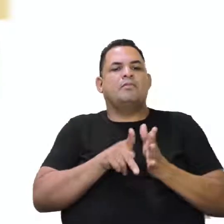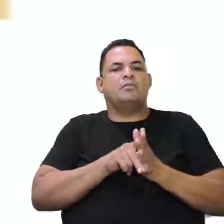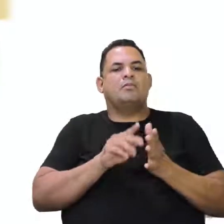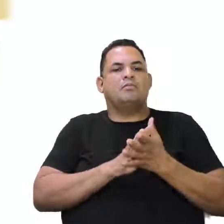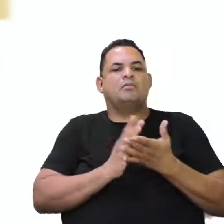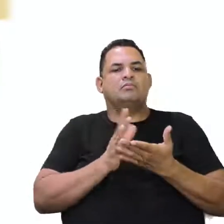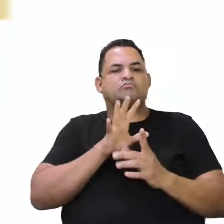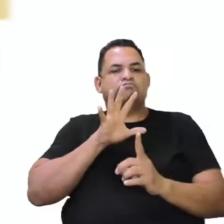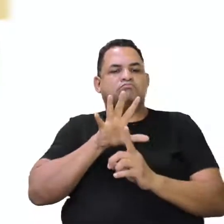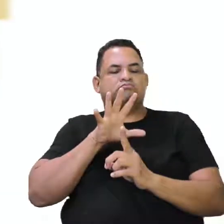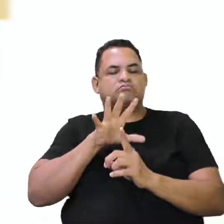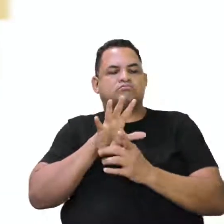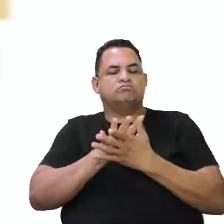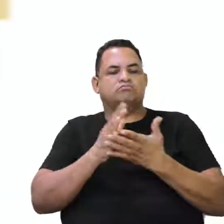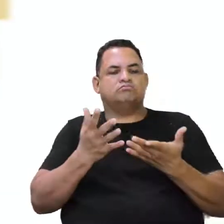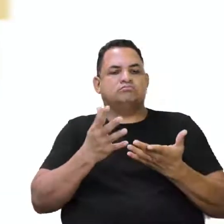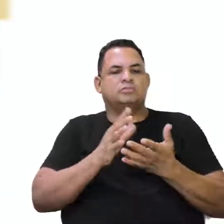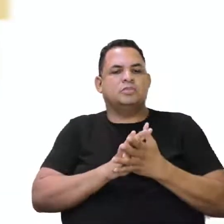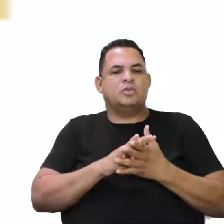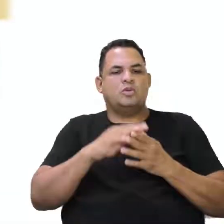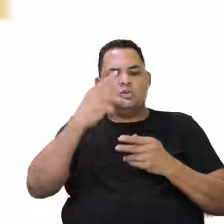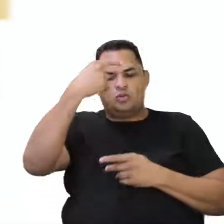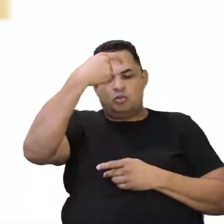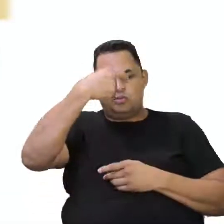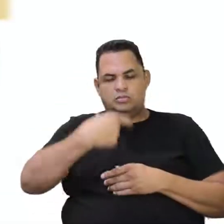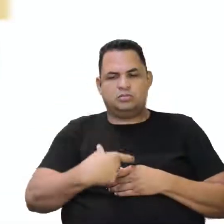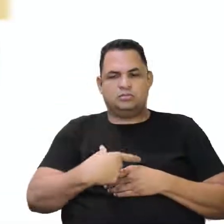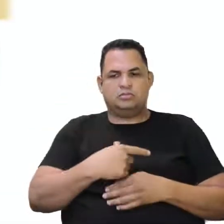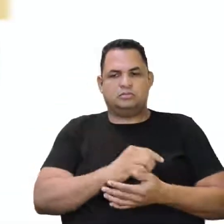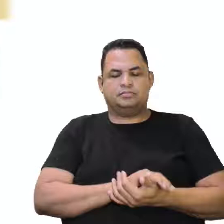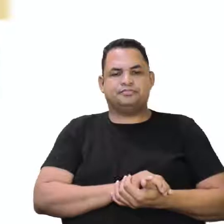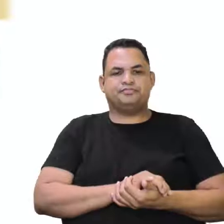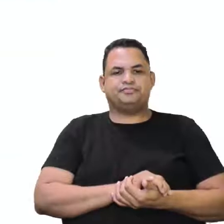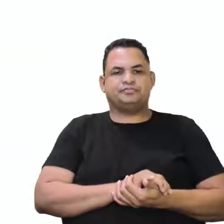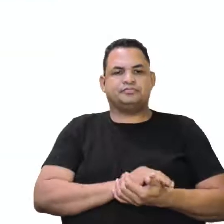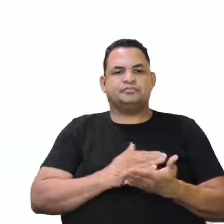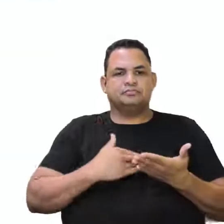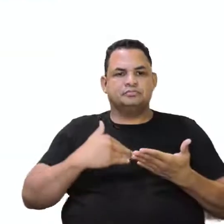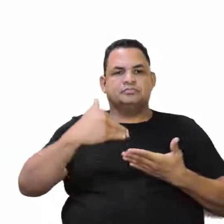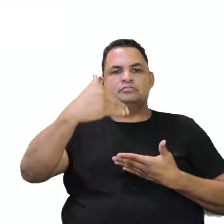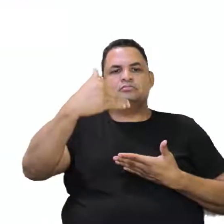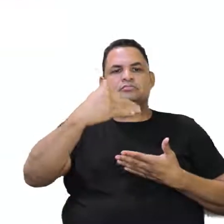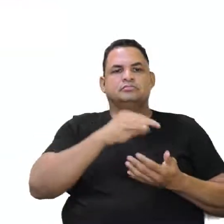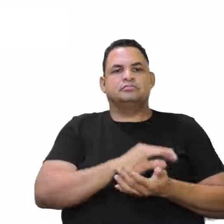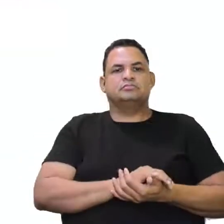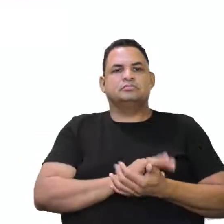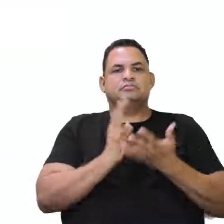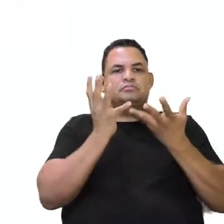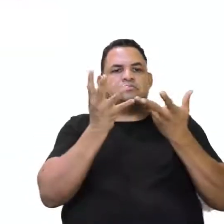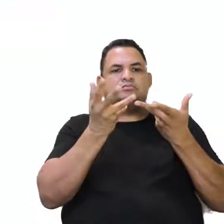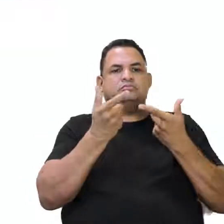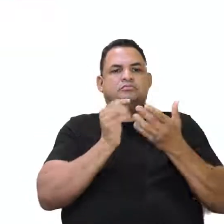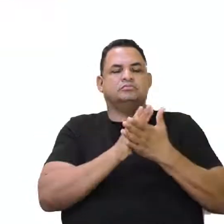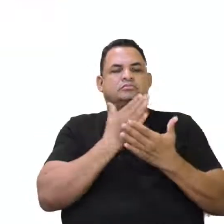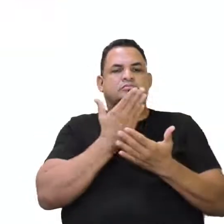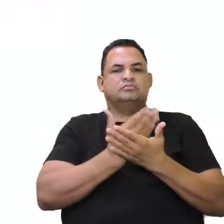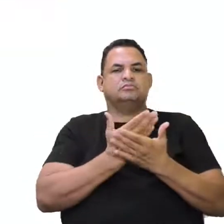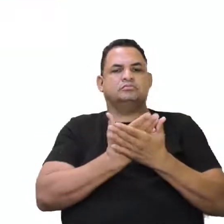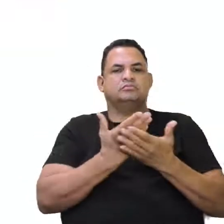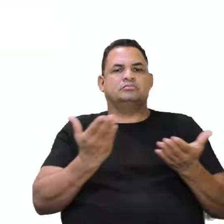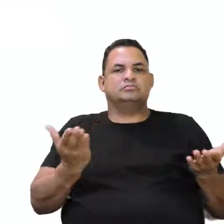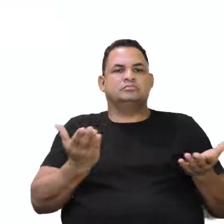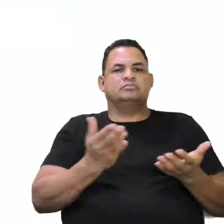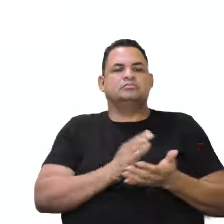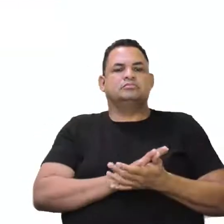de interferências, né, pelo homem. Vamos seguindo, então? Olha lá, habilidade para essa